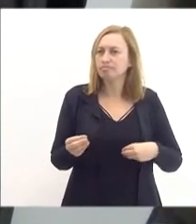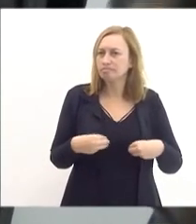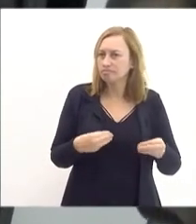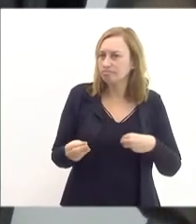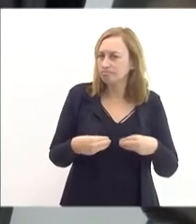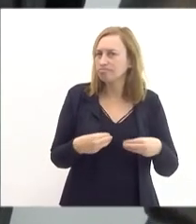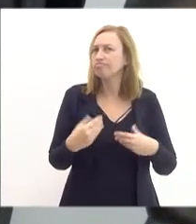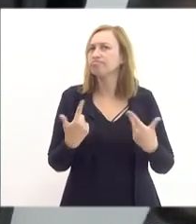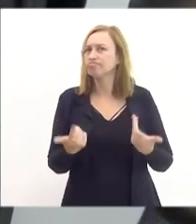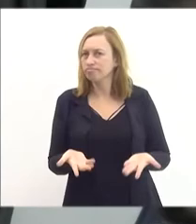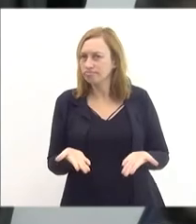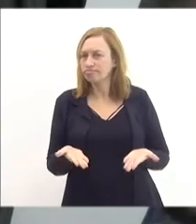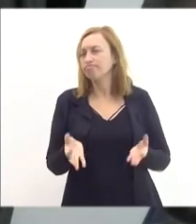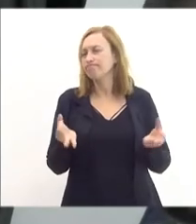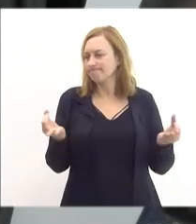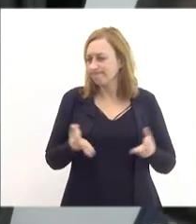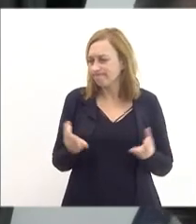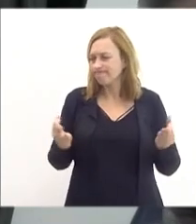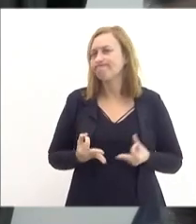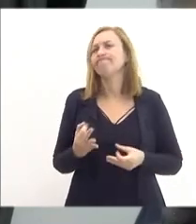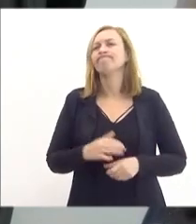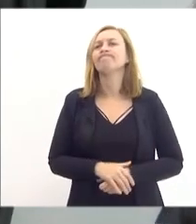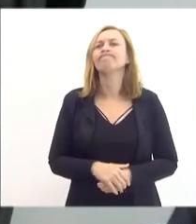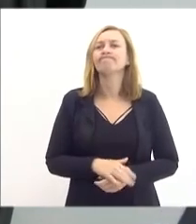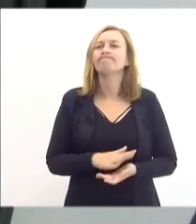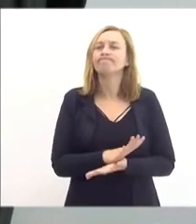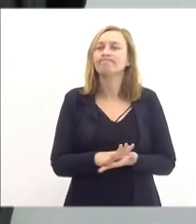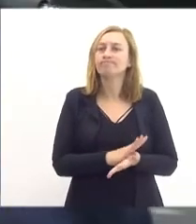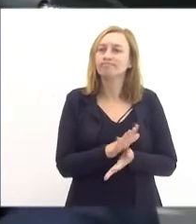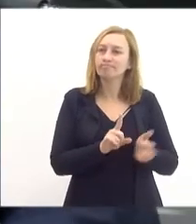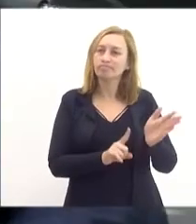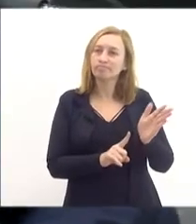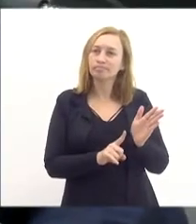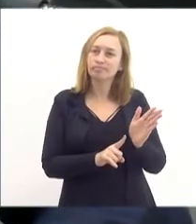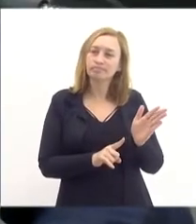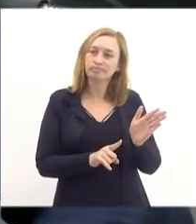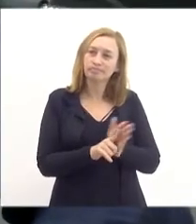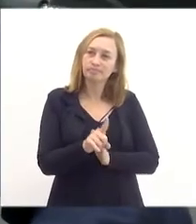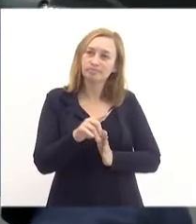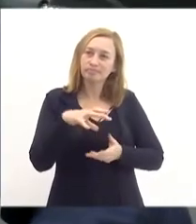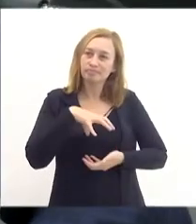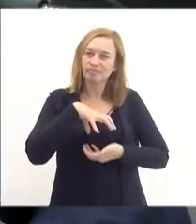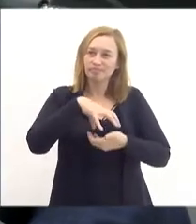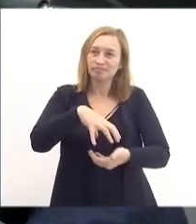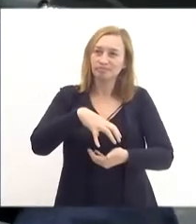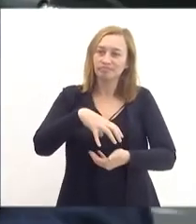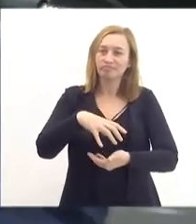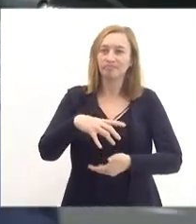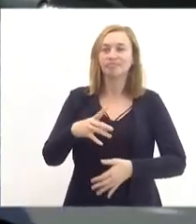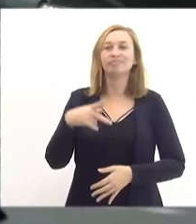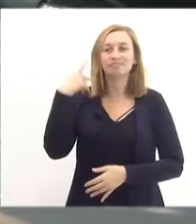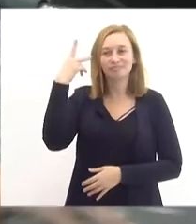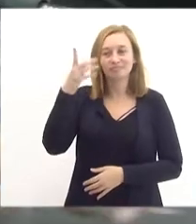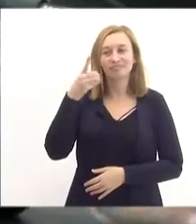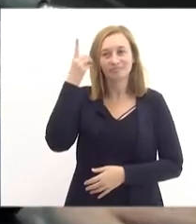né? Entendeu? Perfeito. Por nada favor. Como consultar a enciclopédia do parlamento, né?